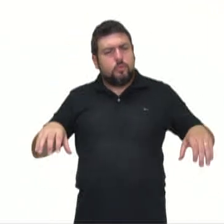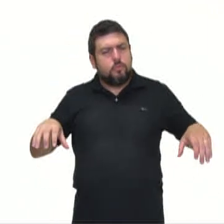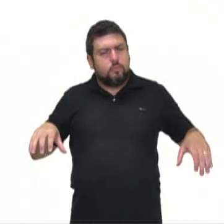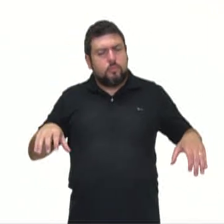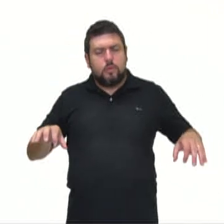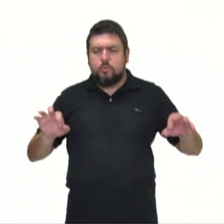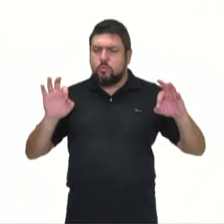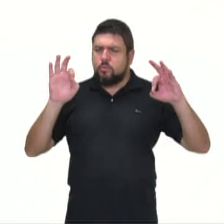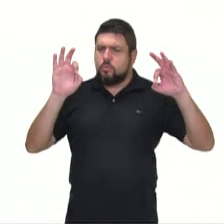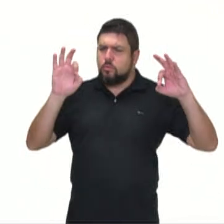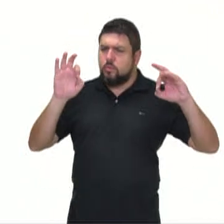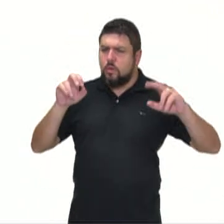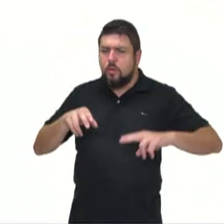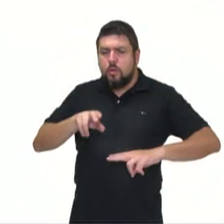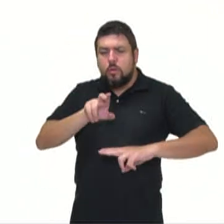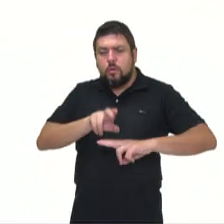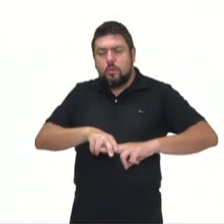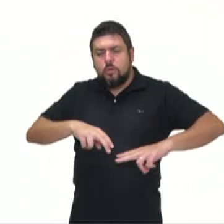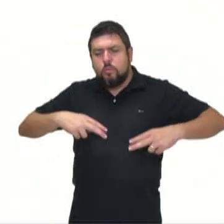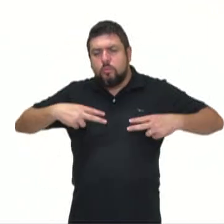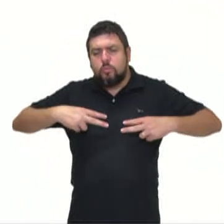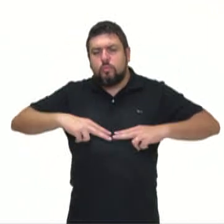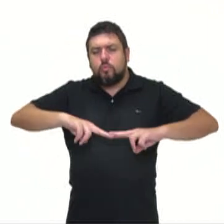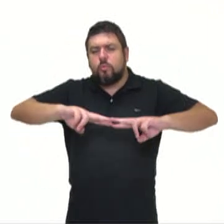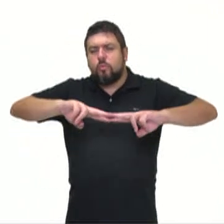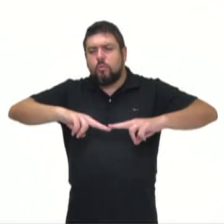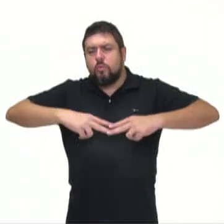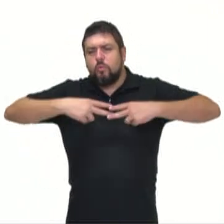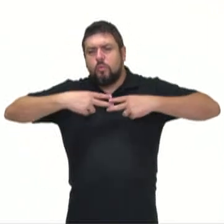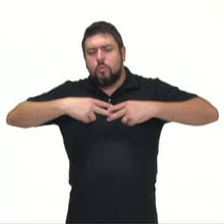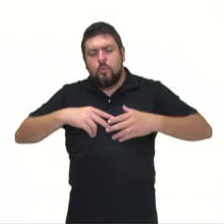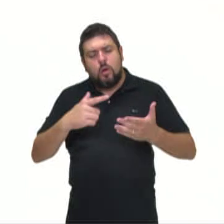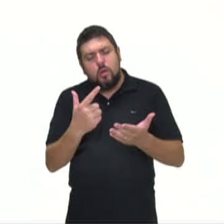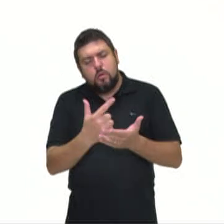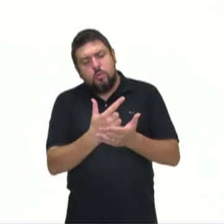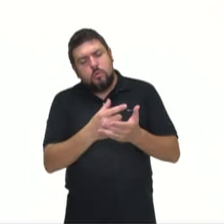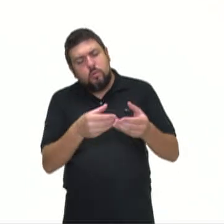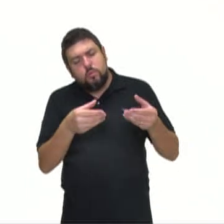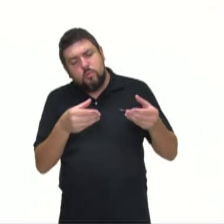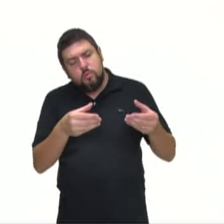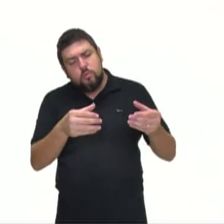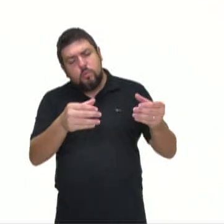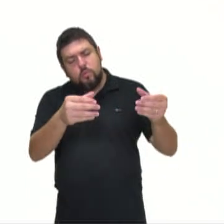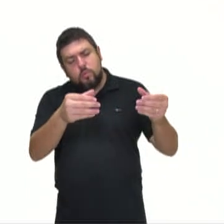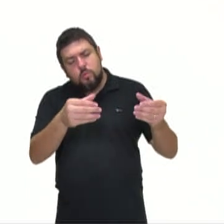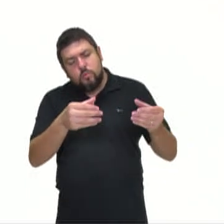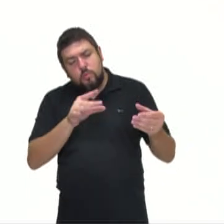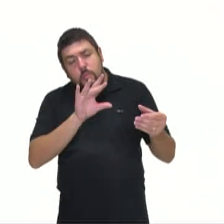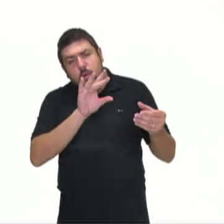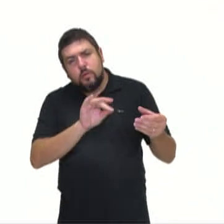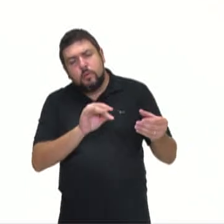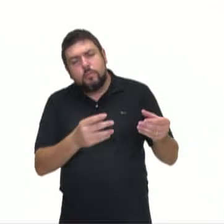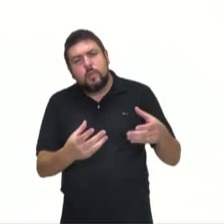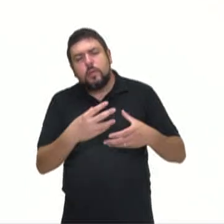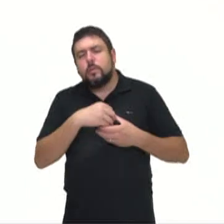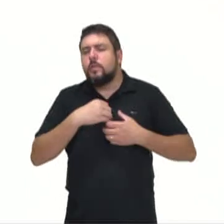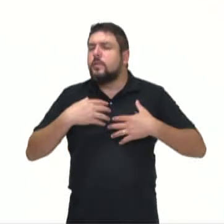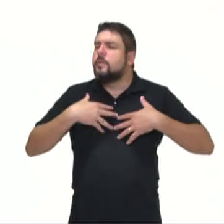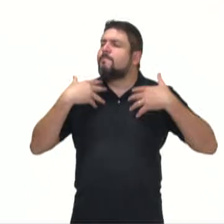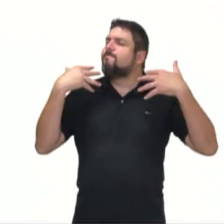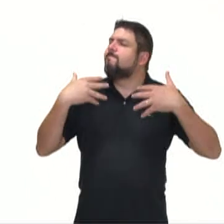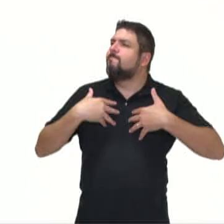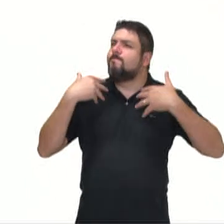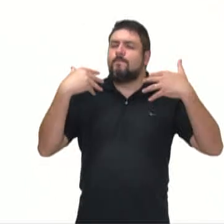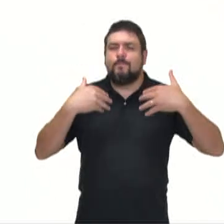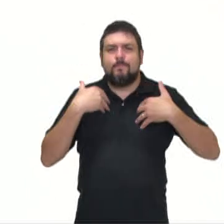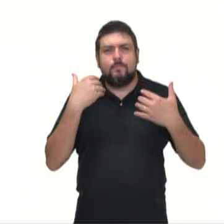rede, balançando-me com um livro aberto no colo, sem tocá-lo, em êxtase puríssimo. Não era mais uma